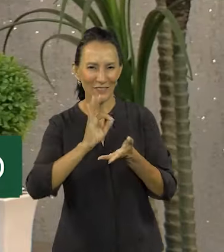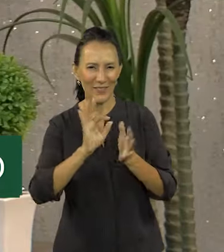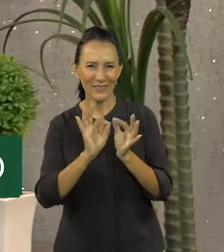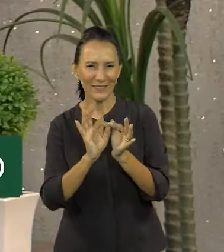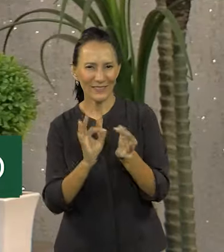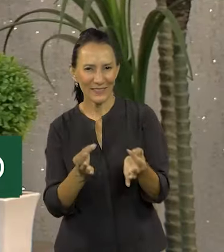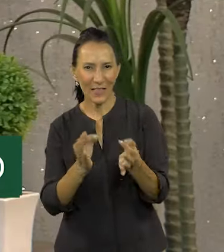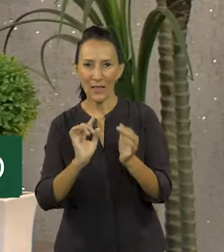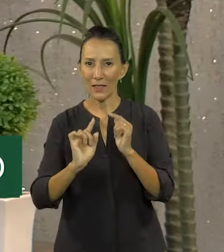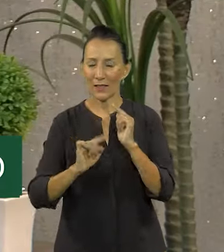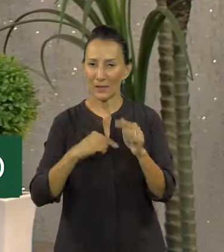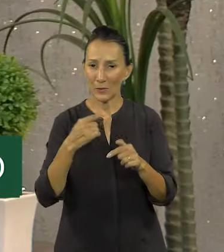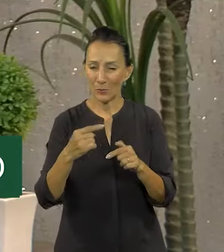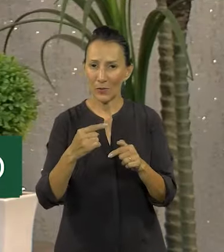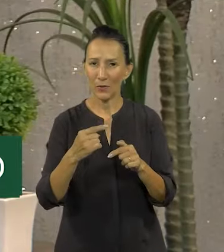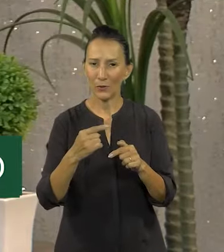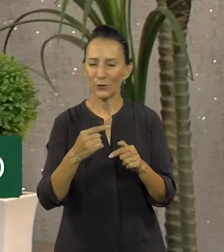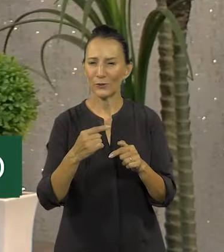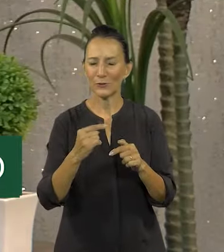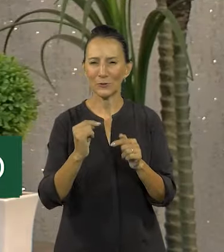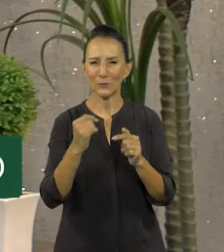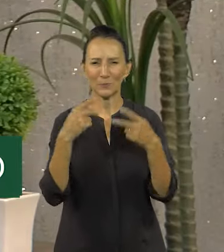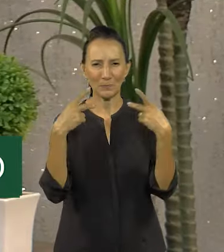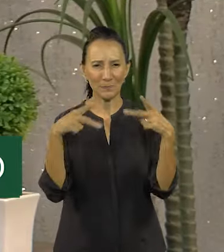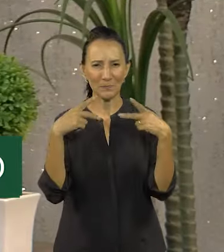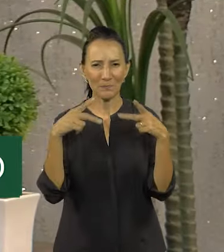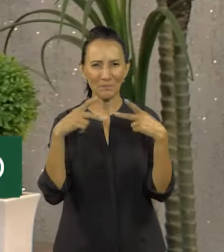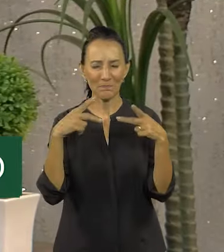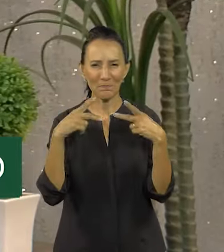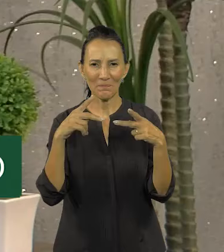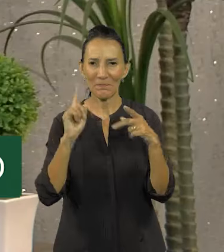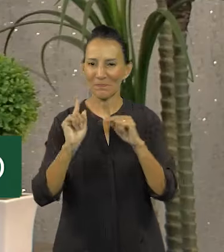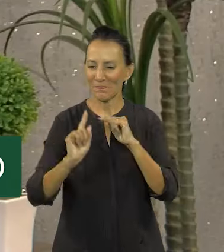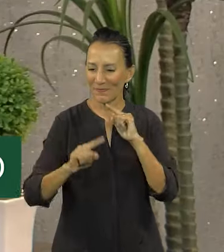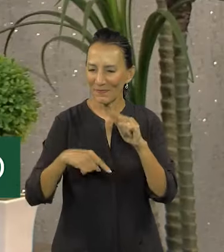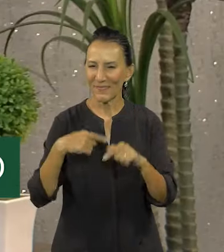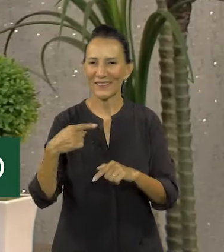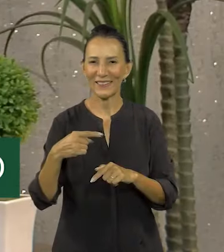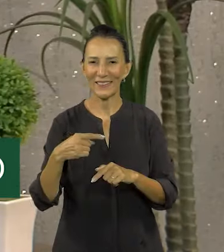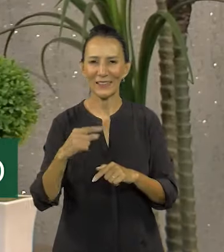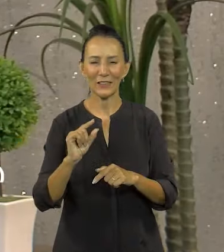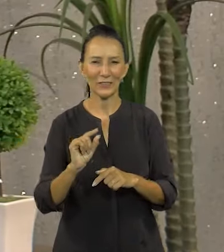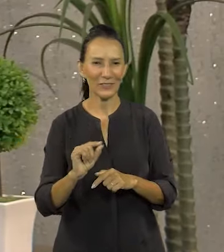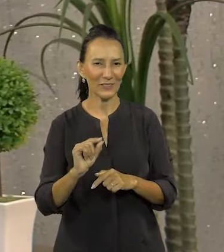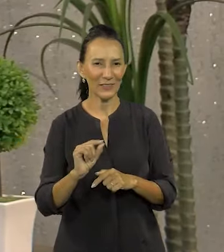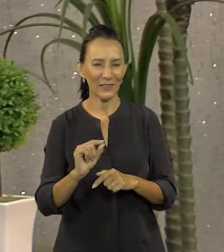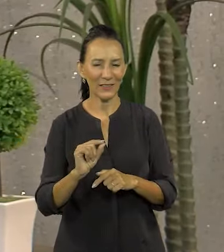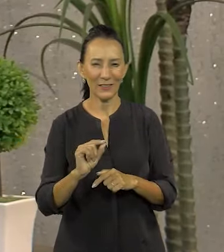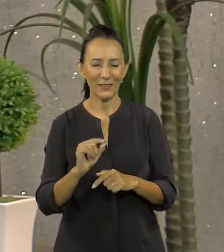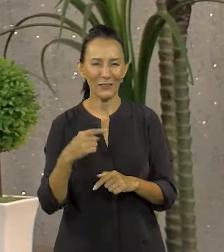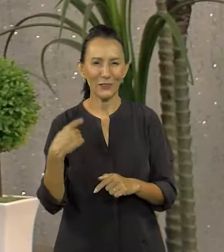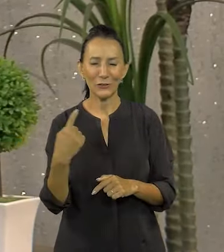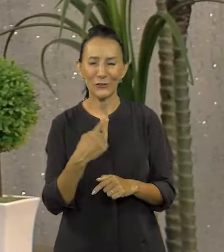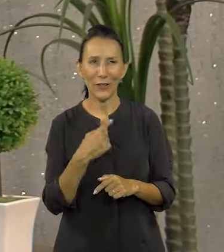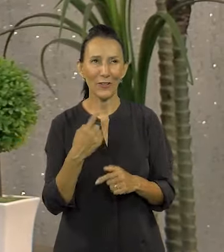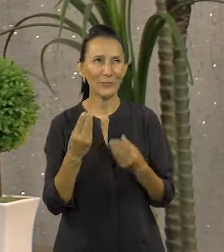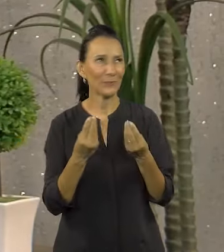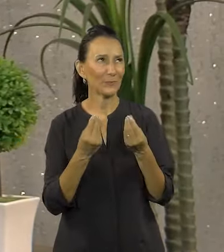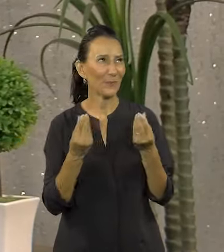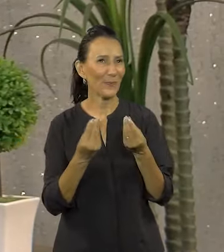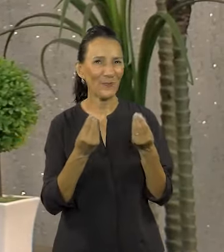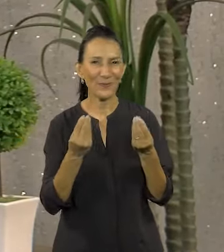temos uma A ministração na palavra e logo depois temos então aquilo que nós chamamos de